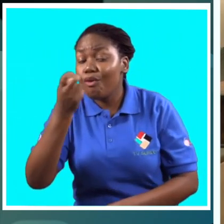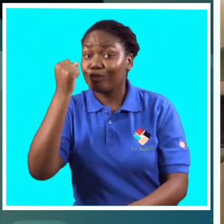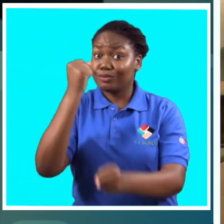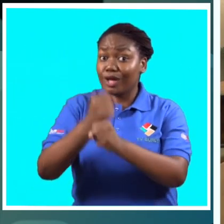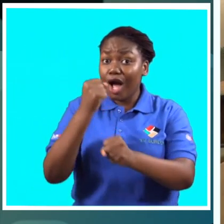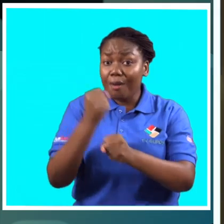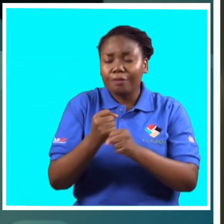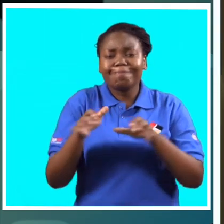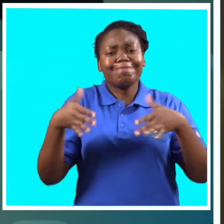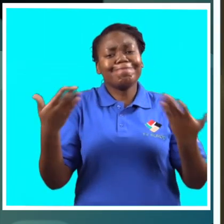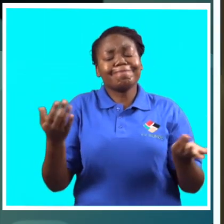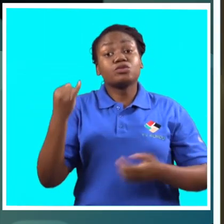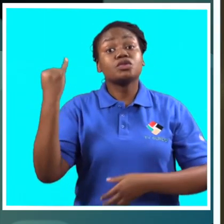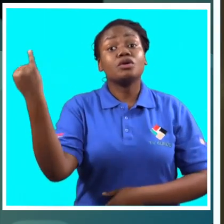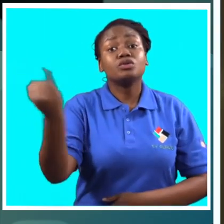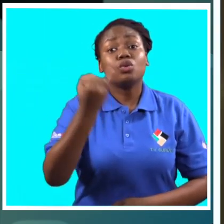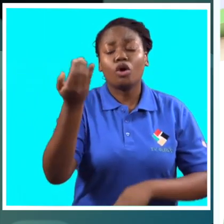tal.